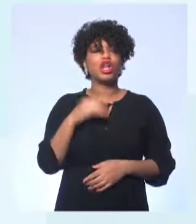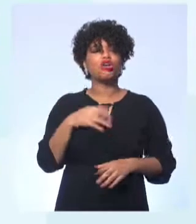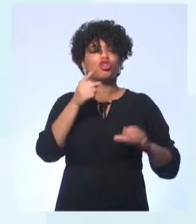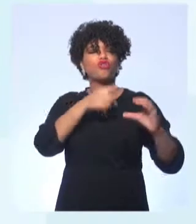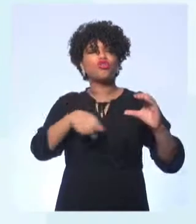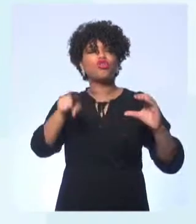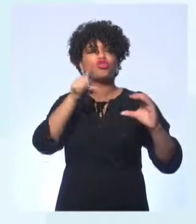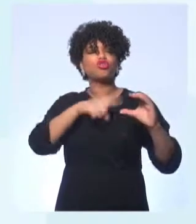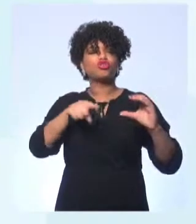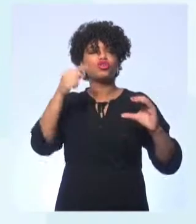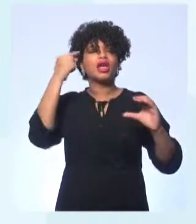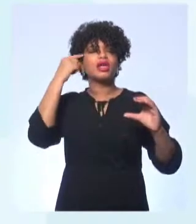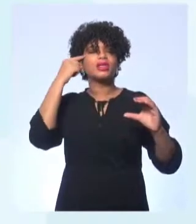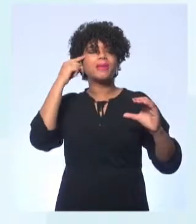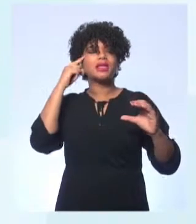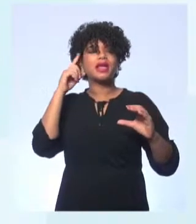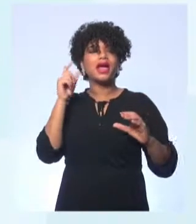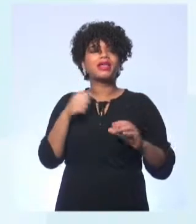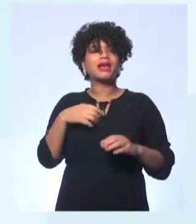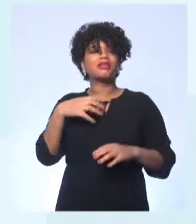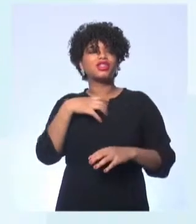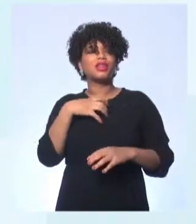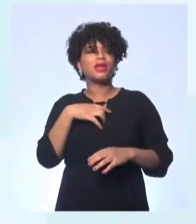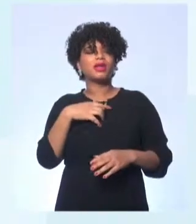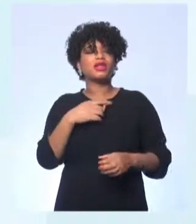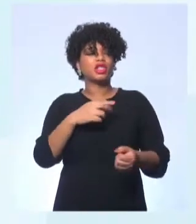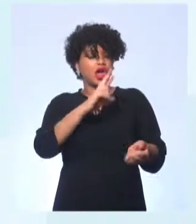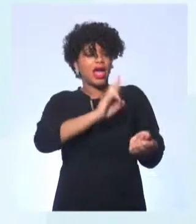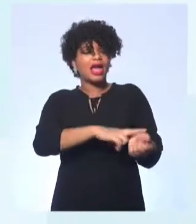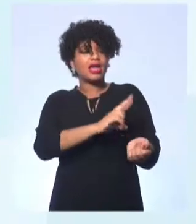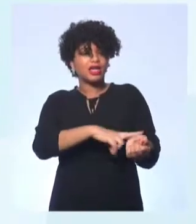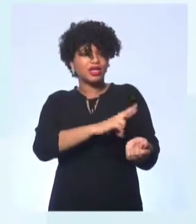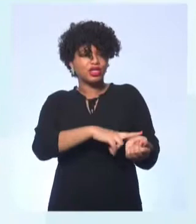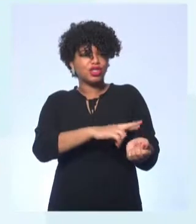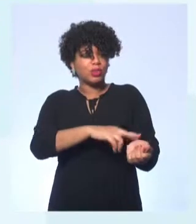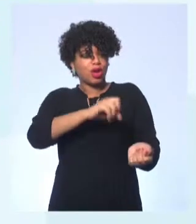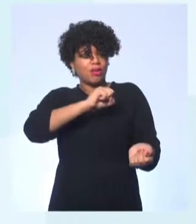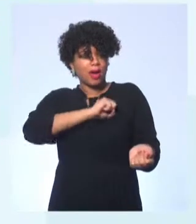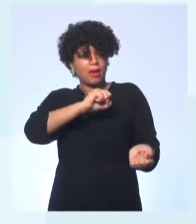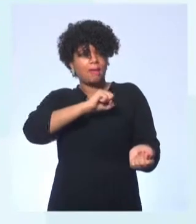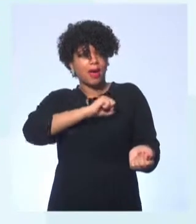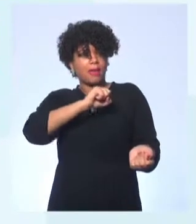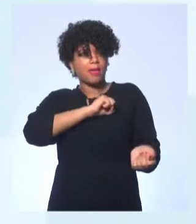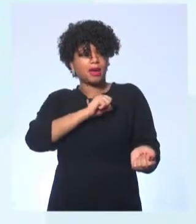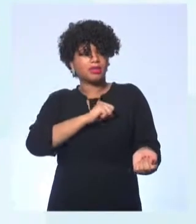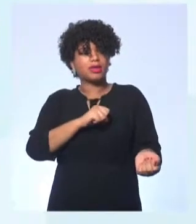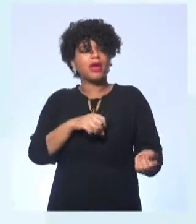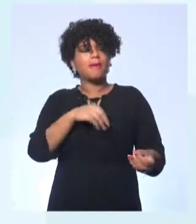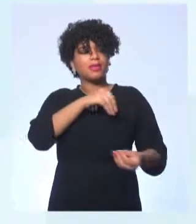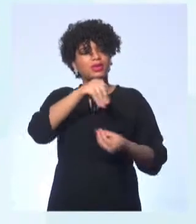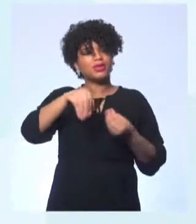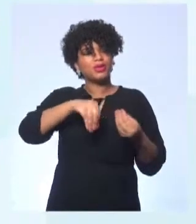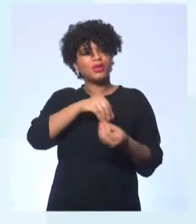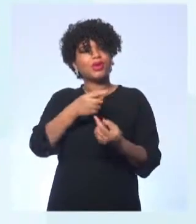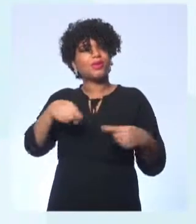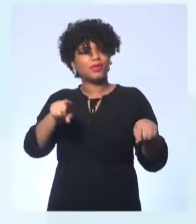de pensamento transcorre como esses sons pulsantes que configuram a música. Olha só, então, pessoal, o